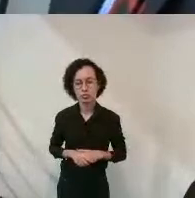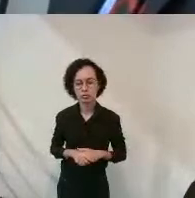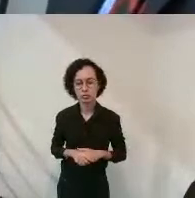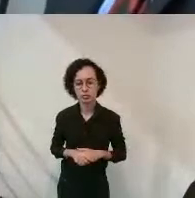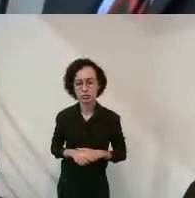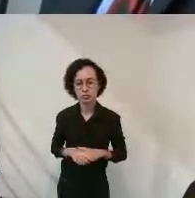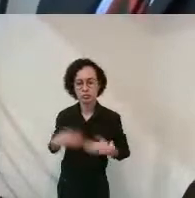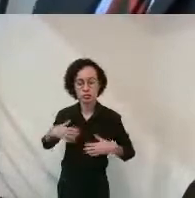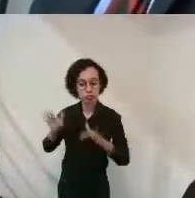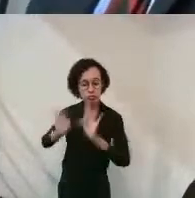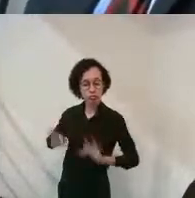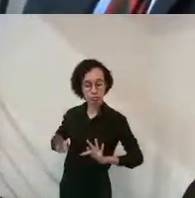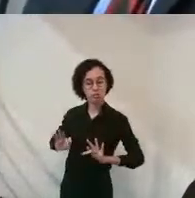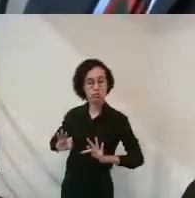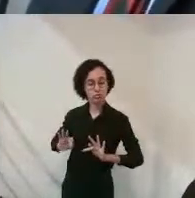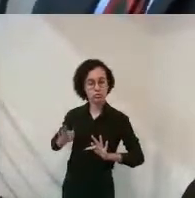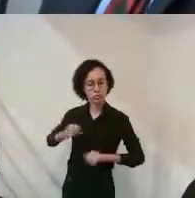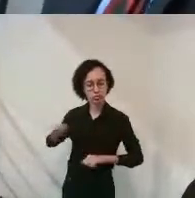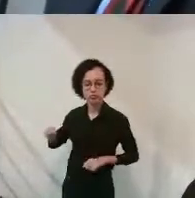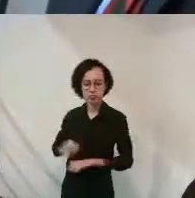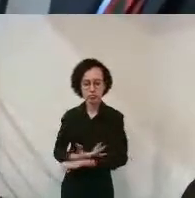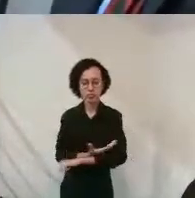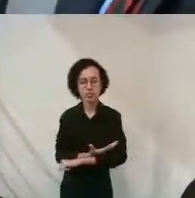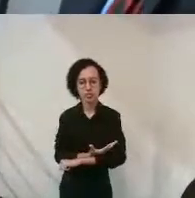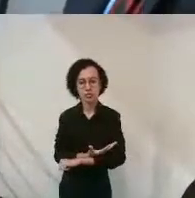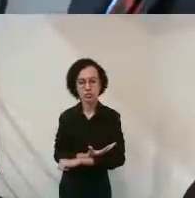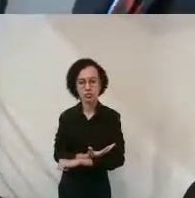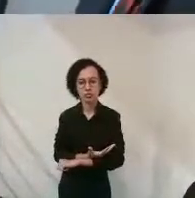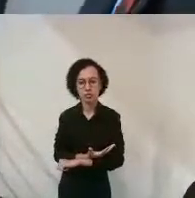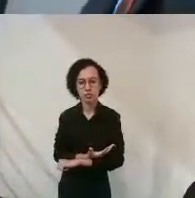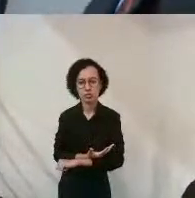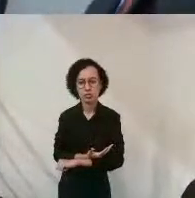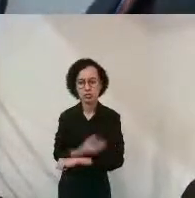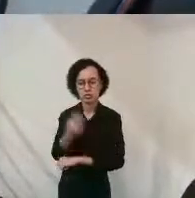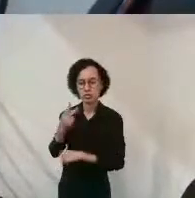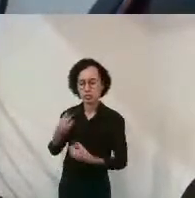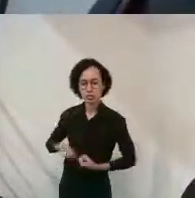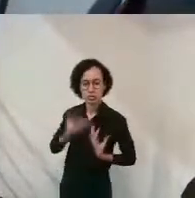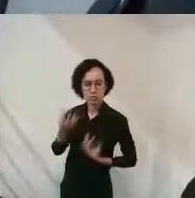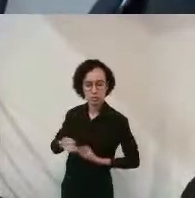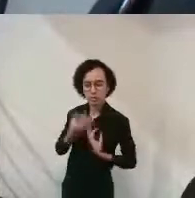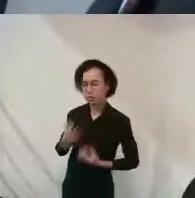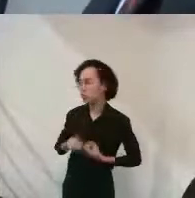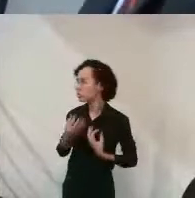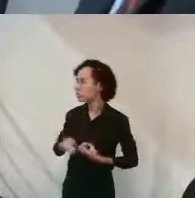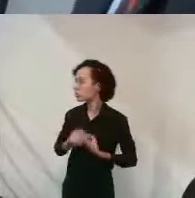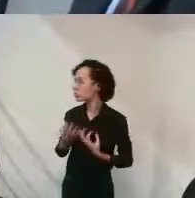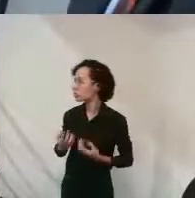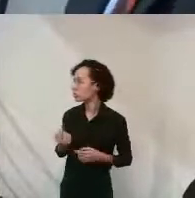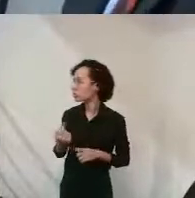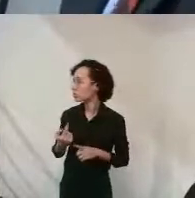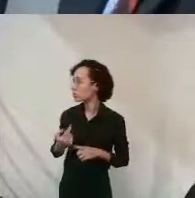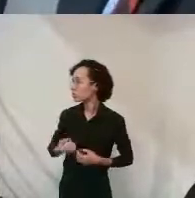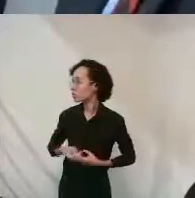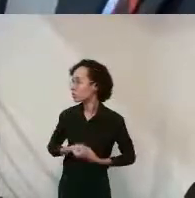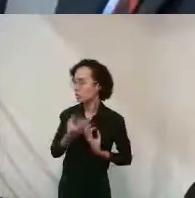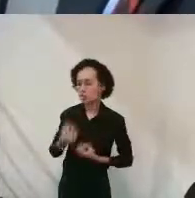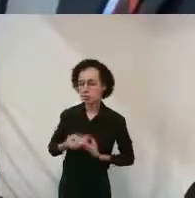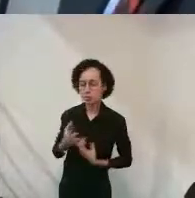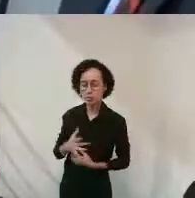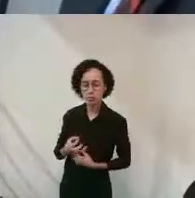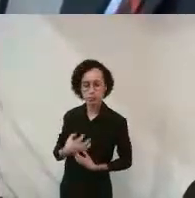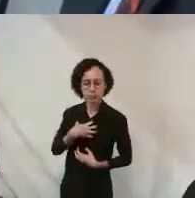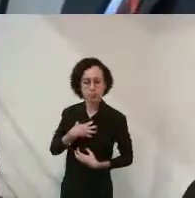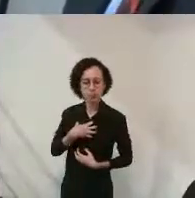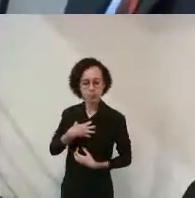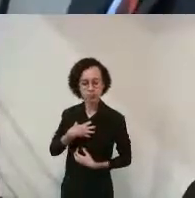eu fico muito feliz e fiquei muito emocionada com o seu poema, né? Porque o poema é uma forma de tocar o coração.